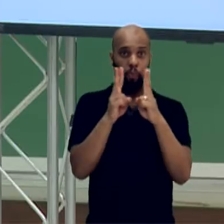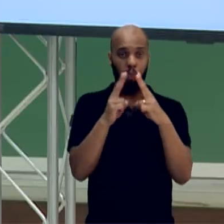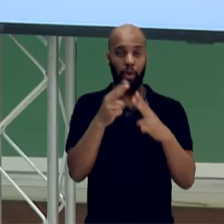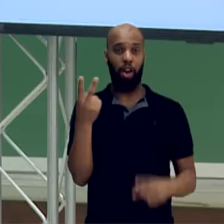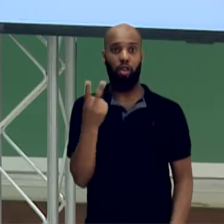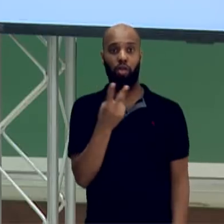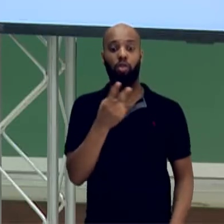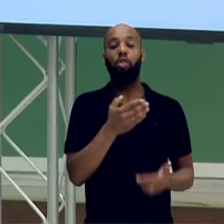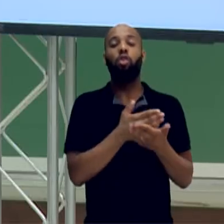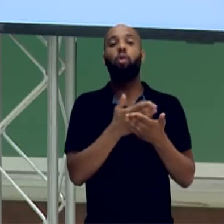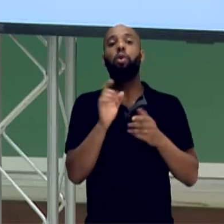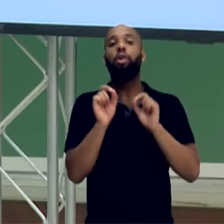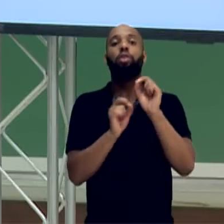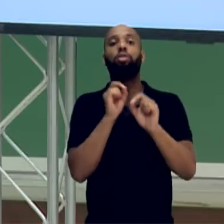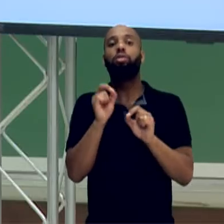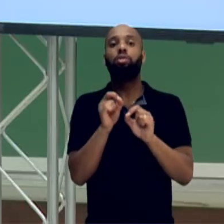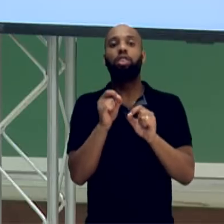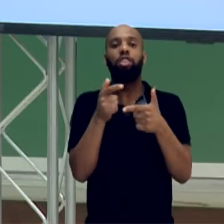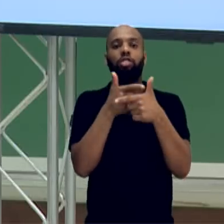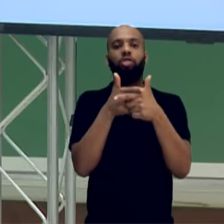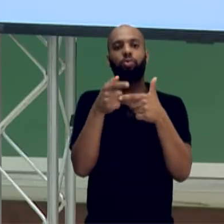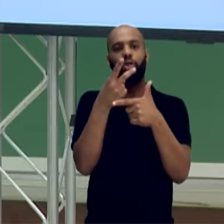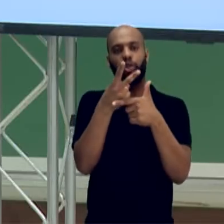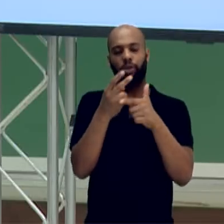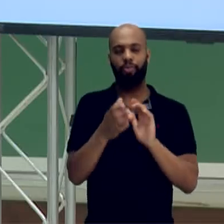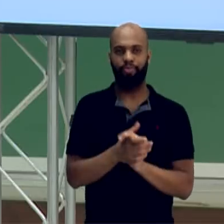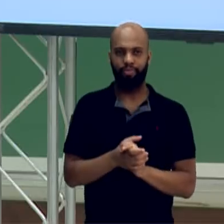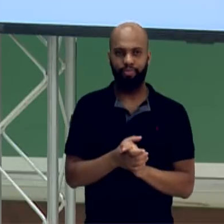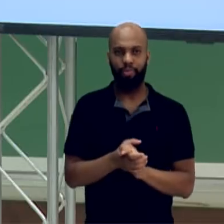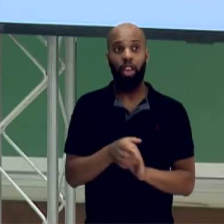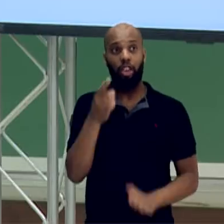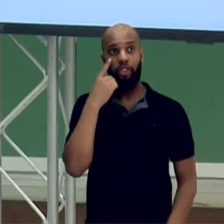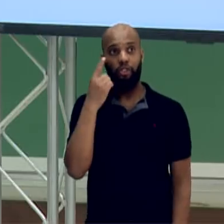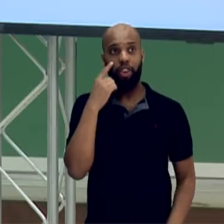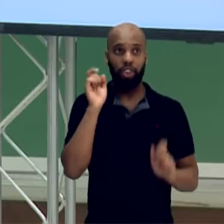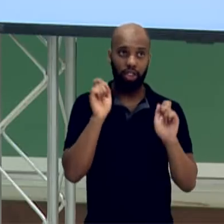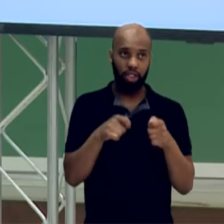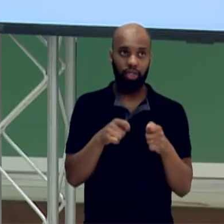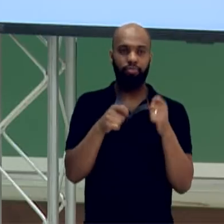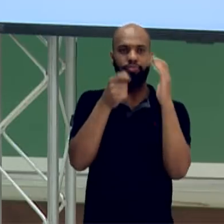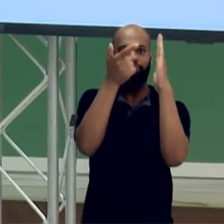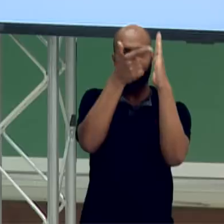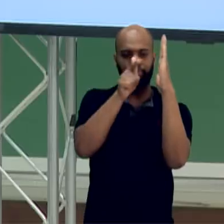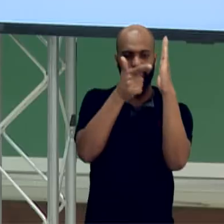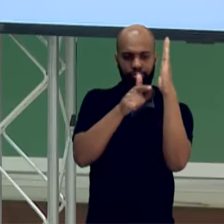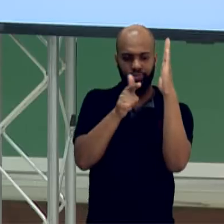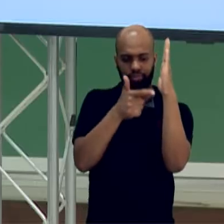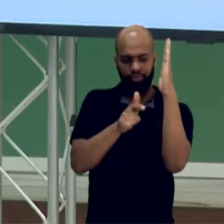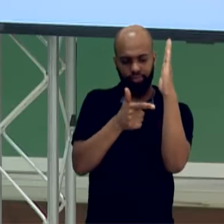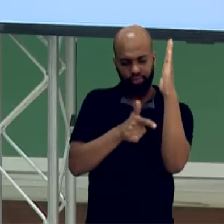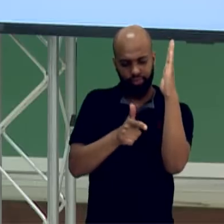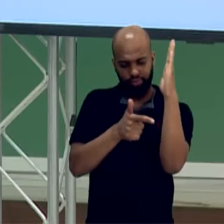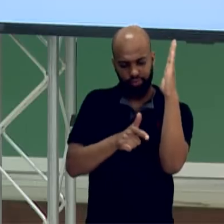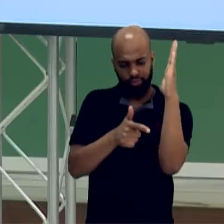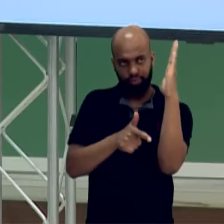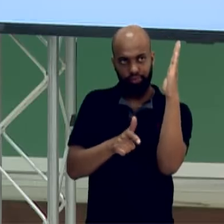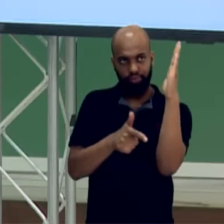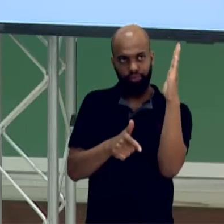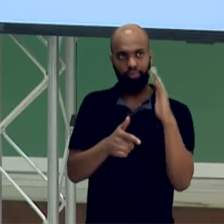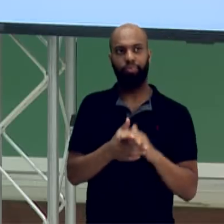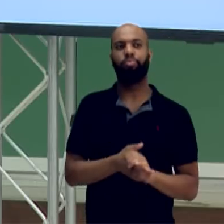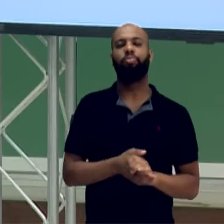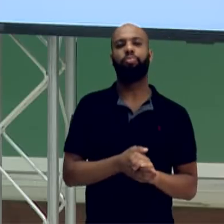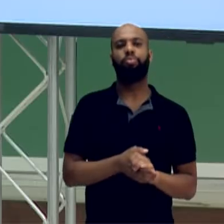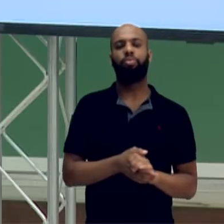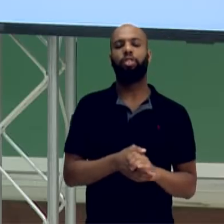pelo 2. Esse vai ser interessante, que nós vamos dividir na primeira por 2, na segunda por 2,